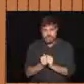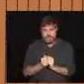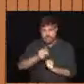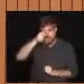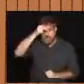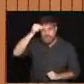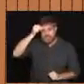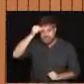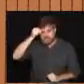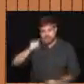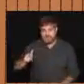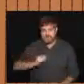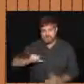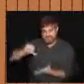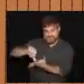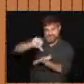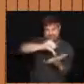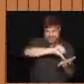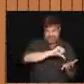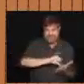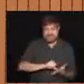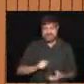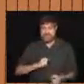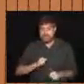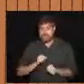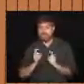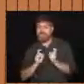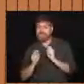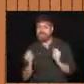das capitais e das grandes cidades.